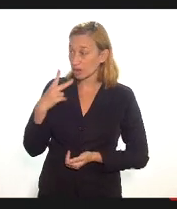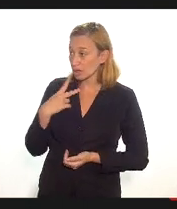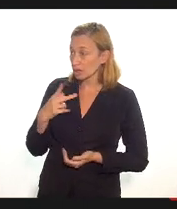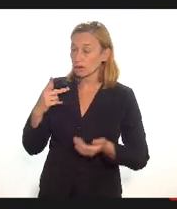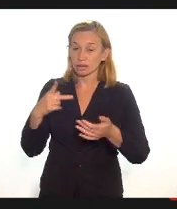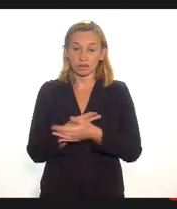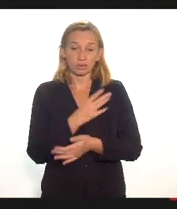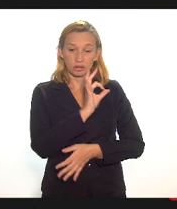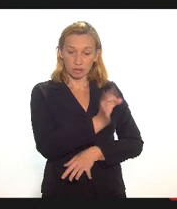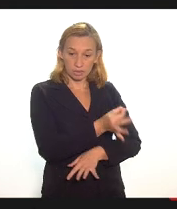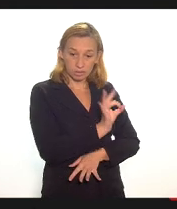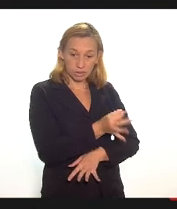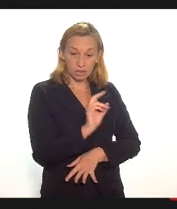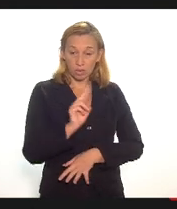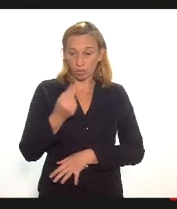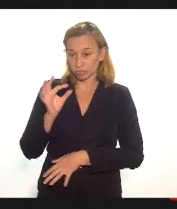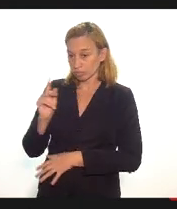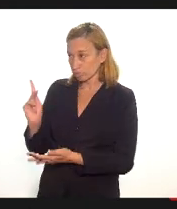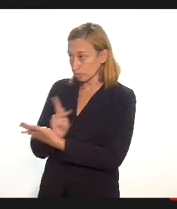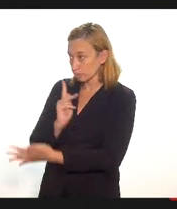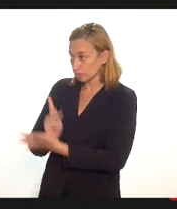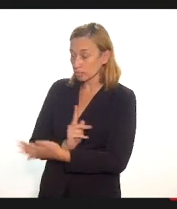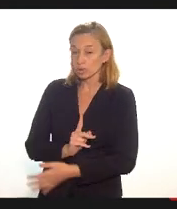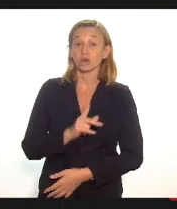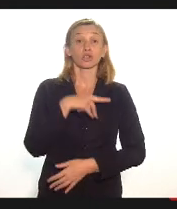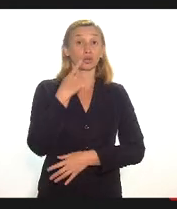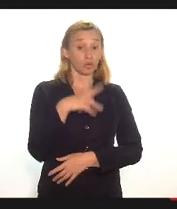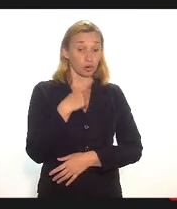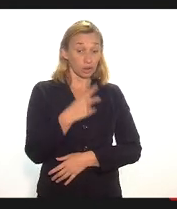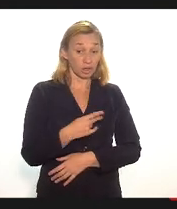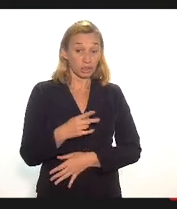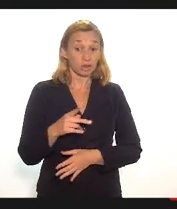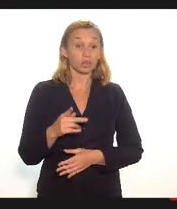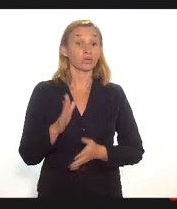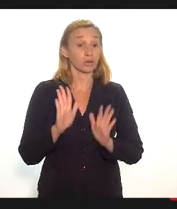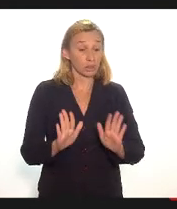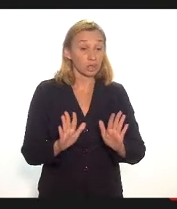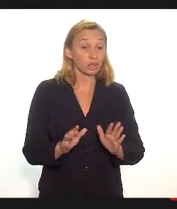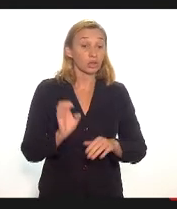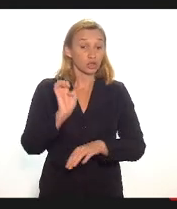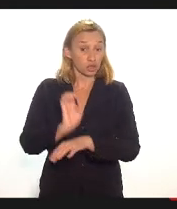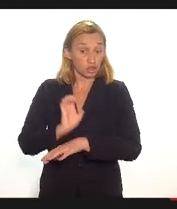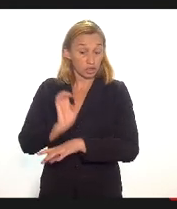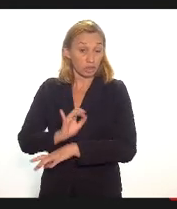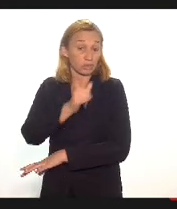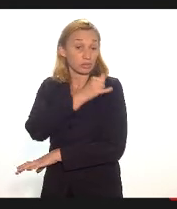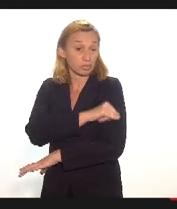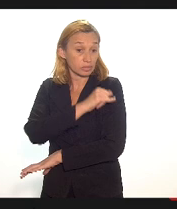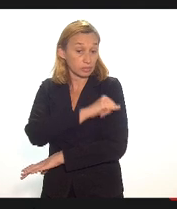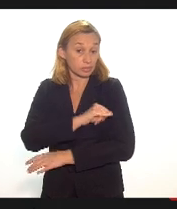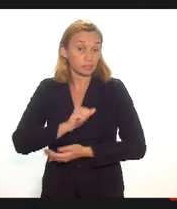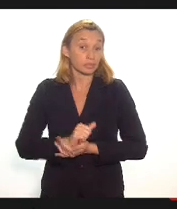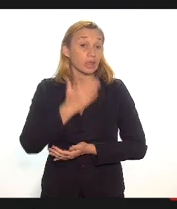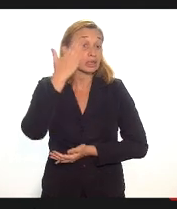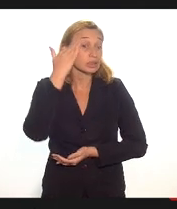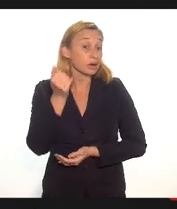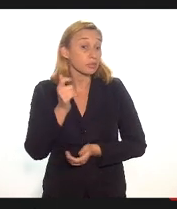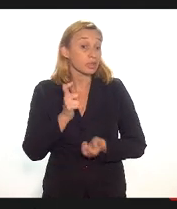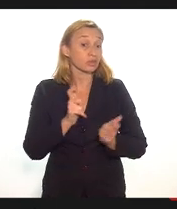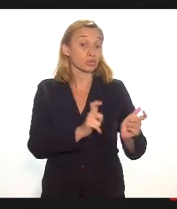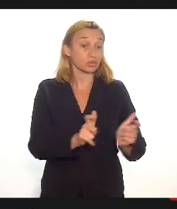acontecendo certo nem errado. Eu estou dizendo que compete ao Estado do Rio de Janeiro saber